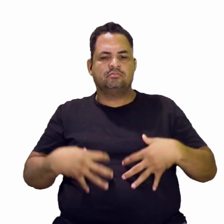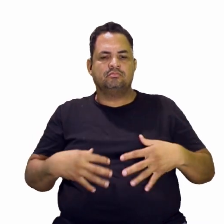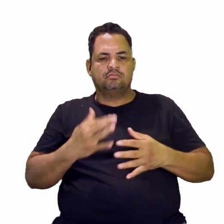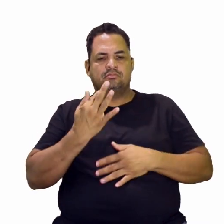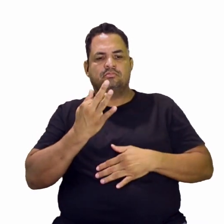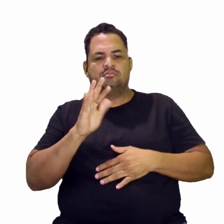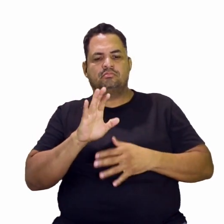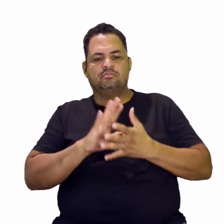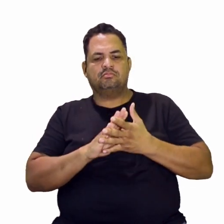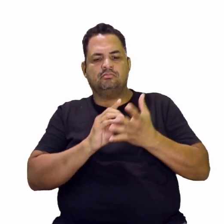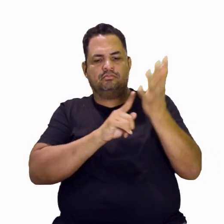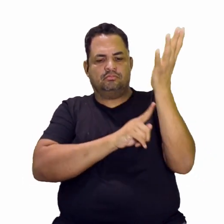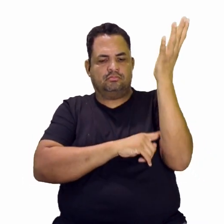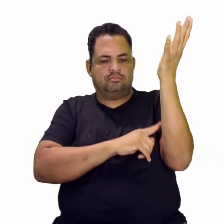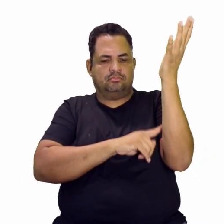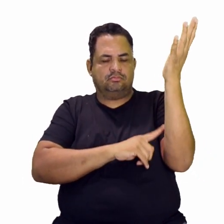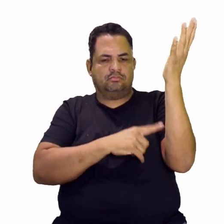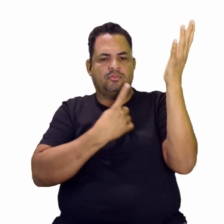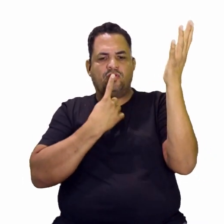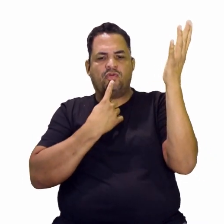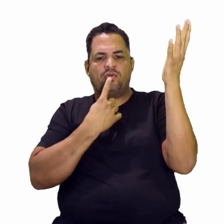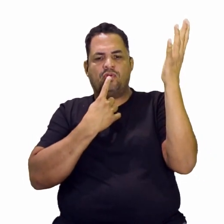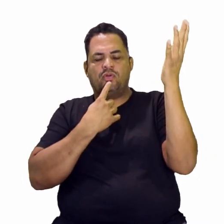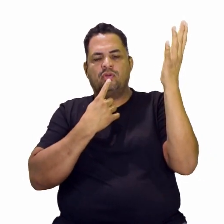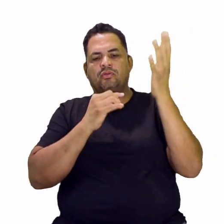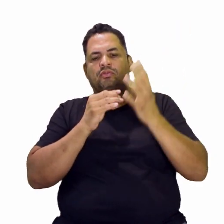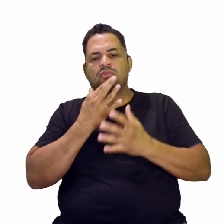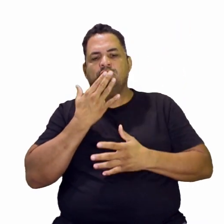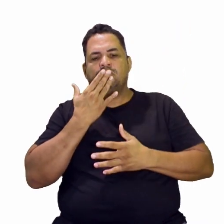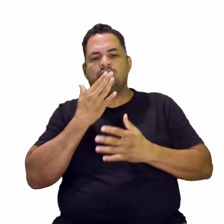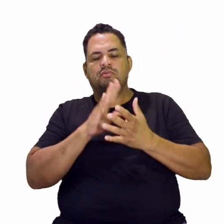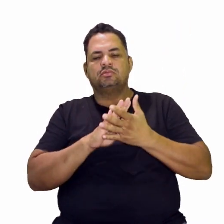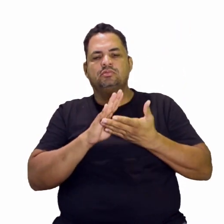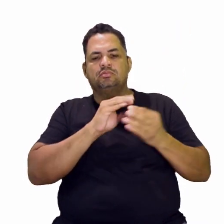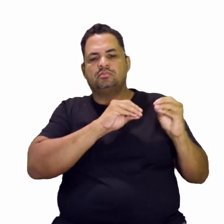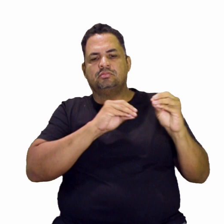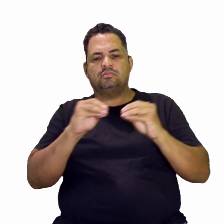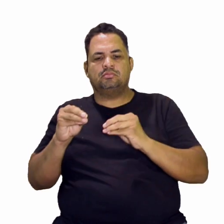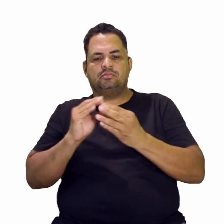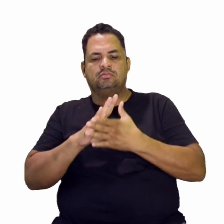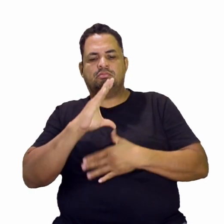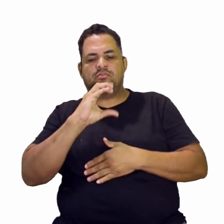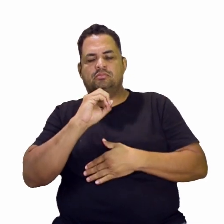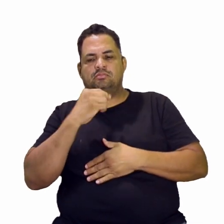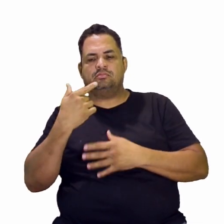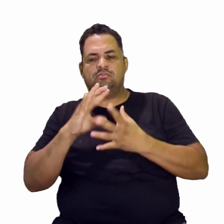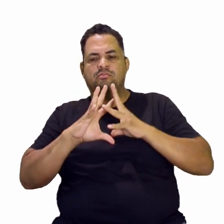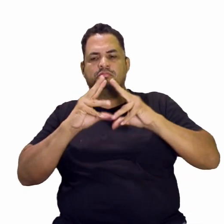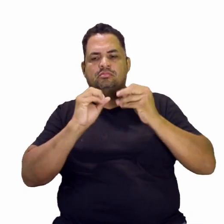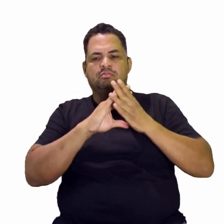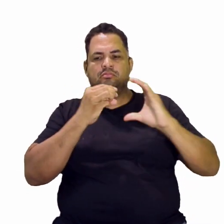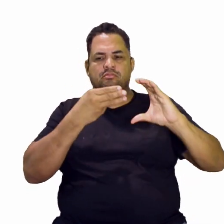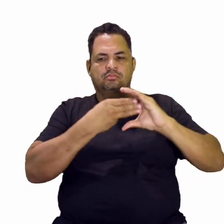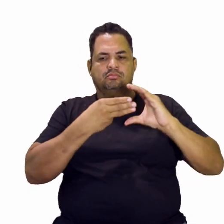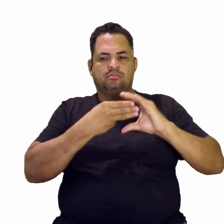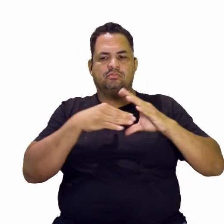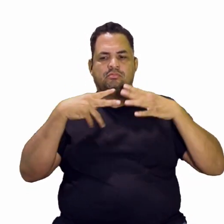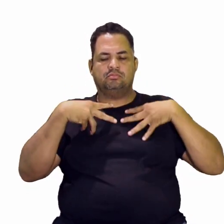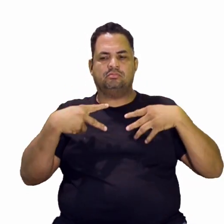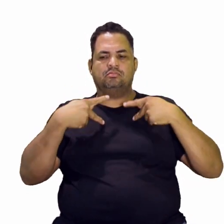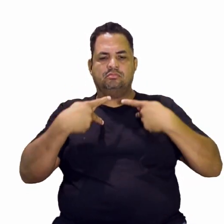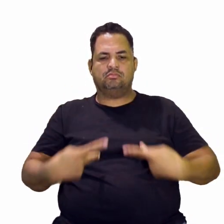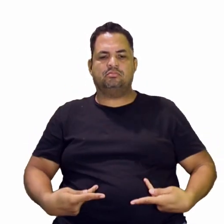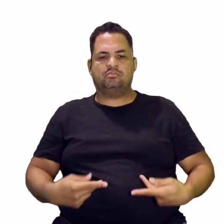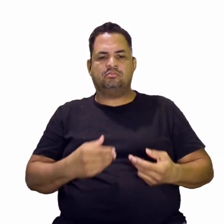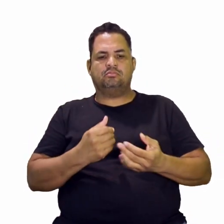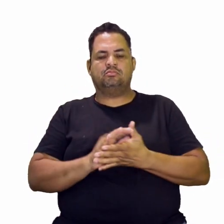ligado aí à nossa hemoglobina, vai ajudar nessa fixação, né, e transporte do oxigênio para todas as células do nosso corpo. O